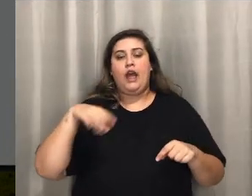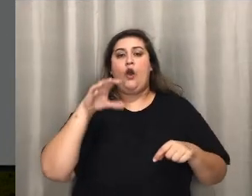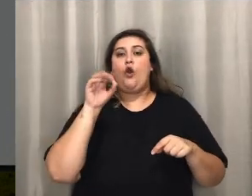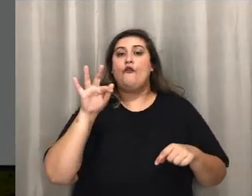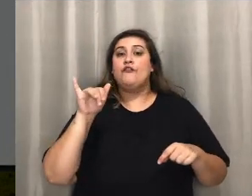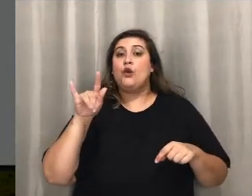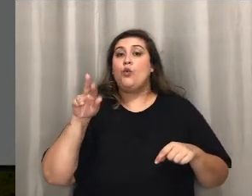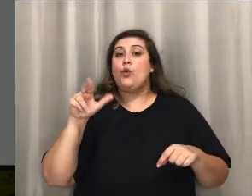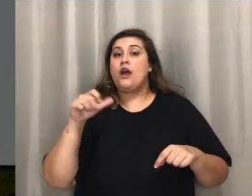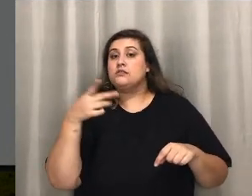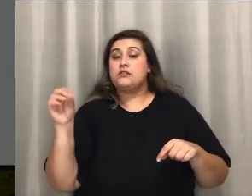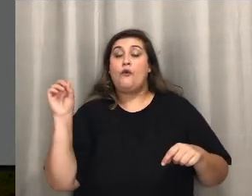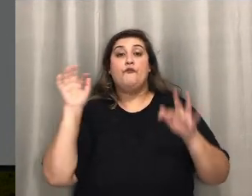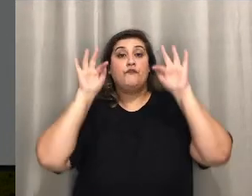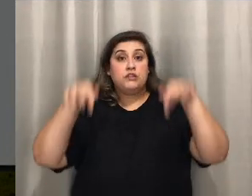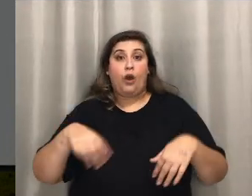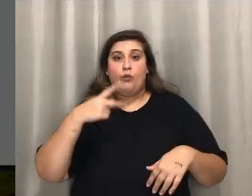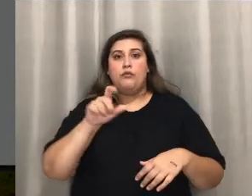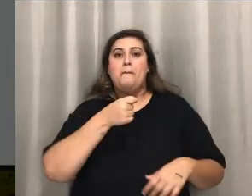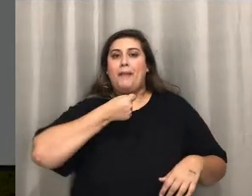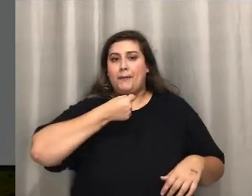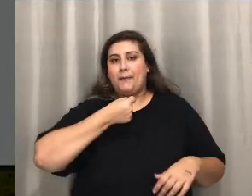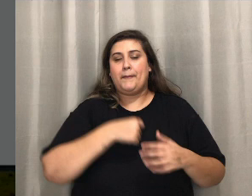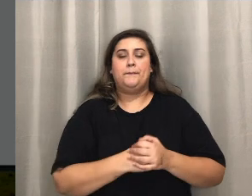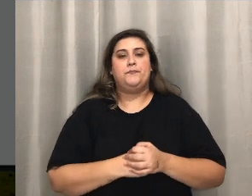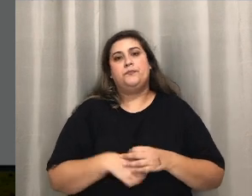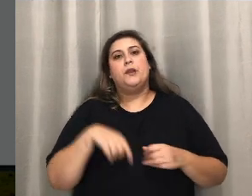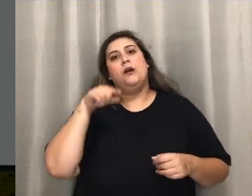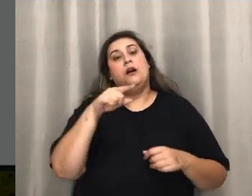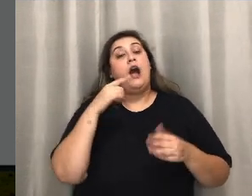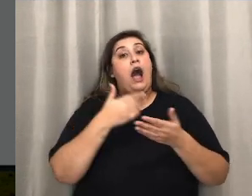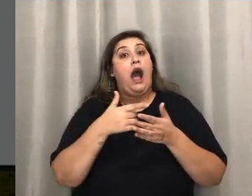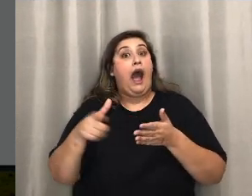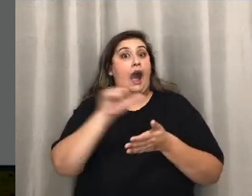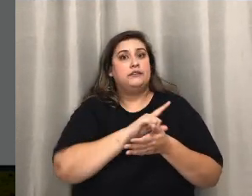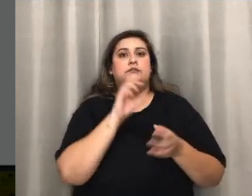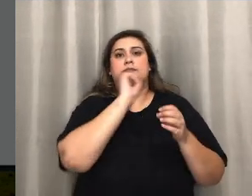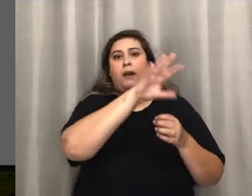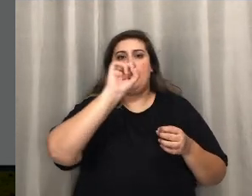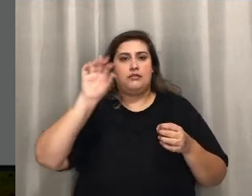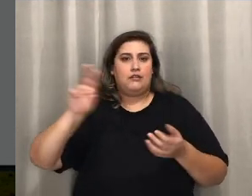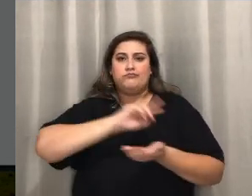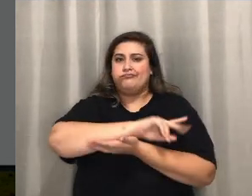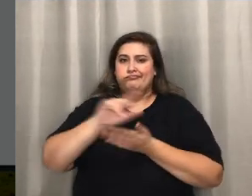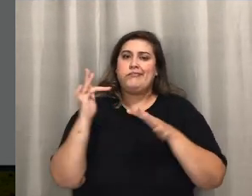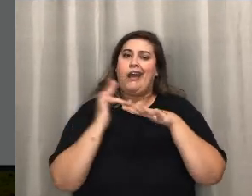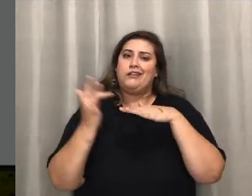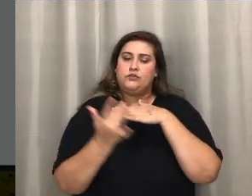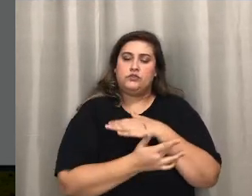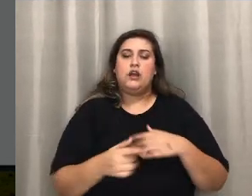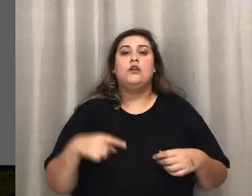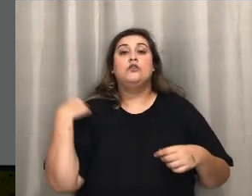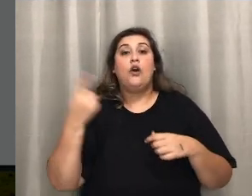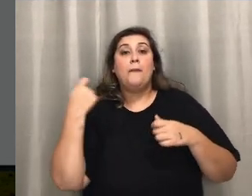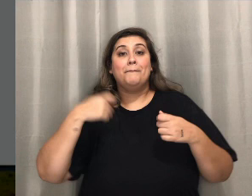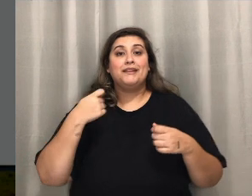Aqui abriu uma outra janela que é a configuração final do podcast. Então, antes de distribuir o podcast em